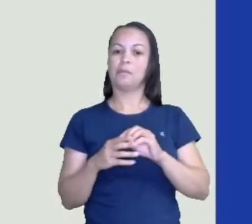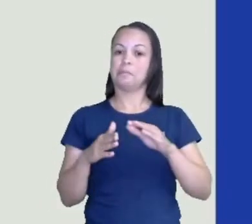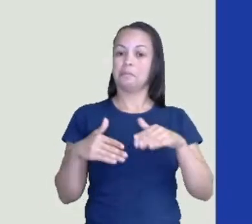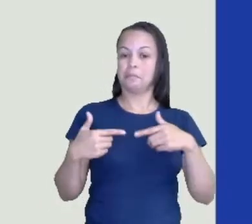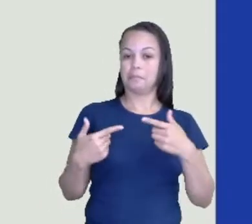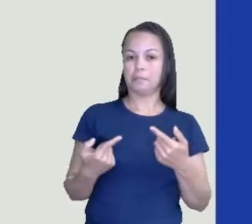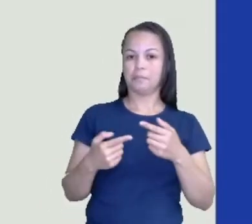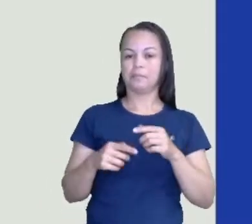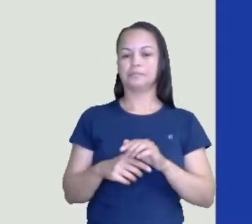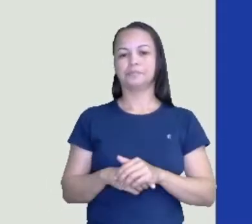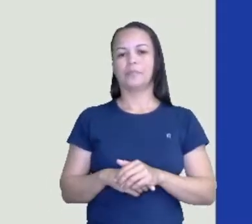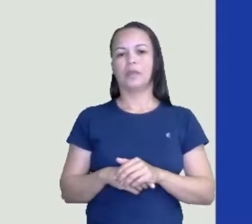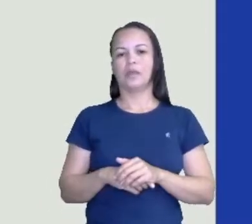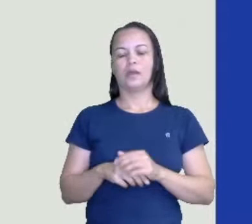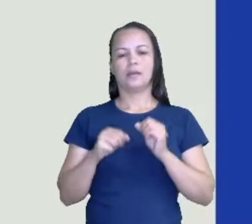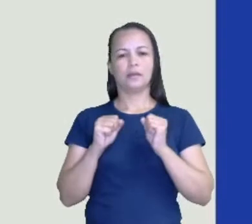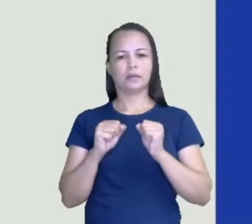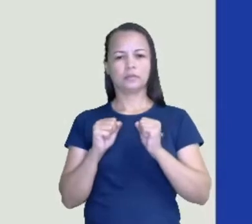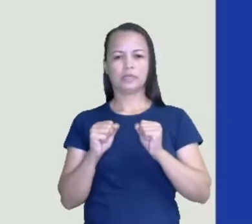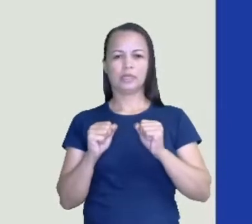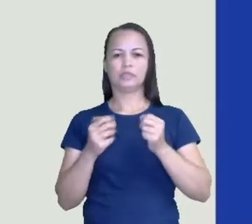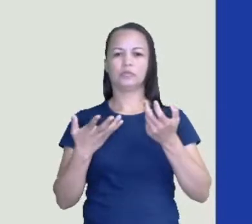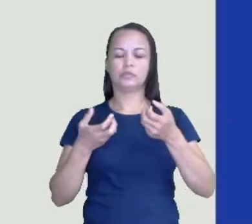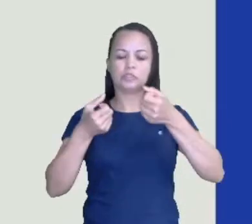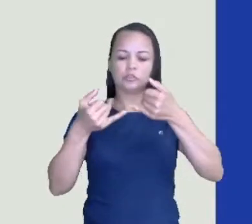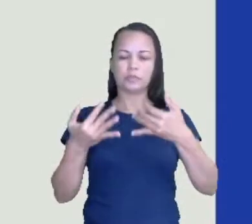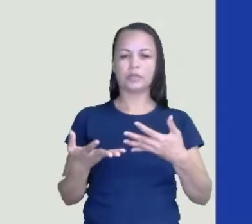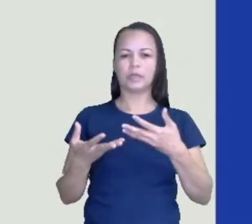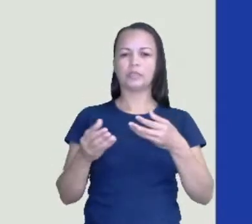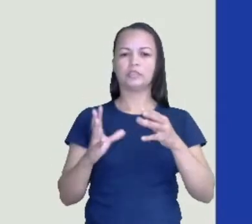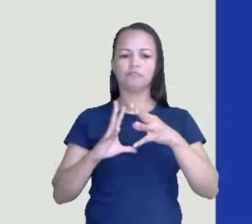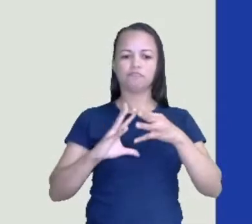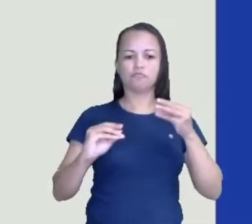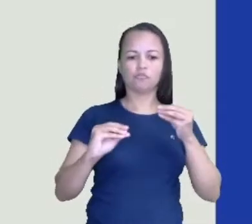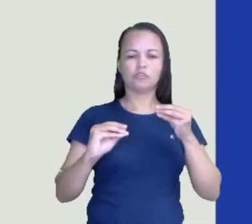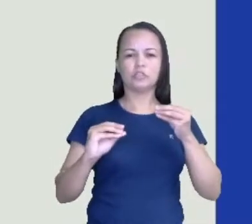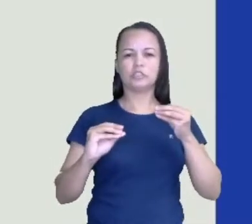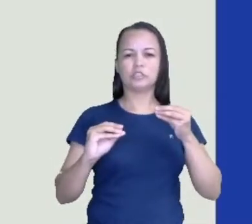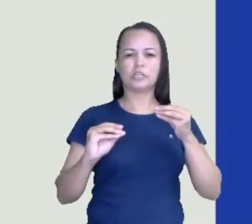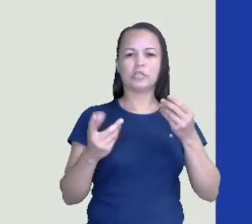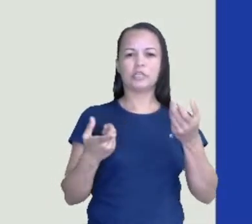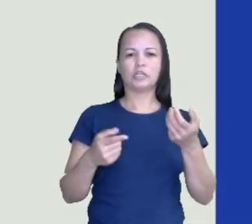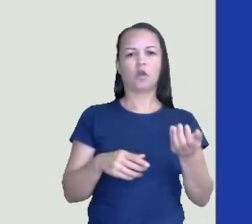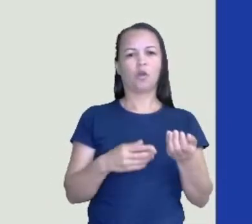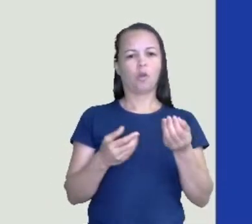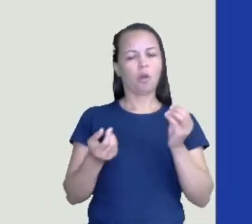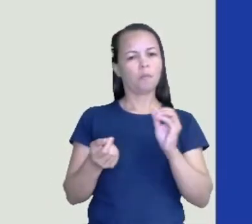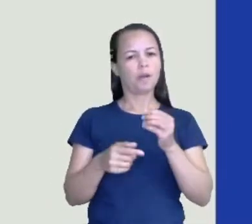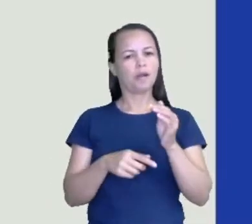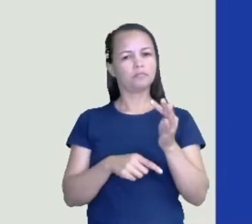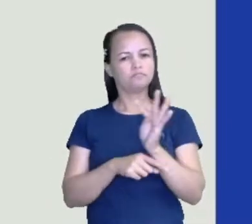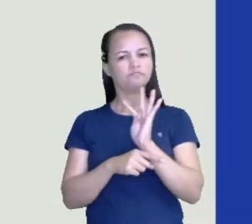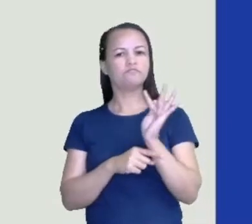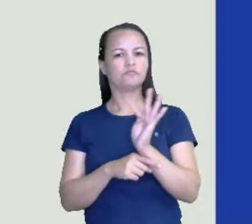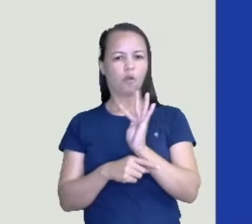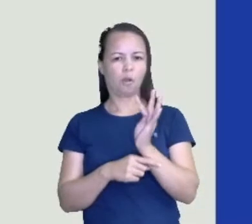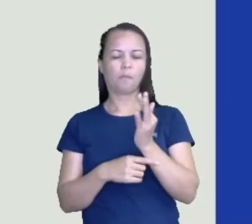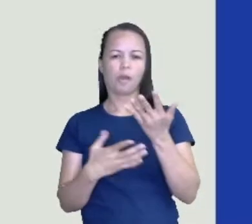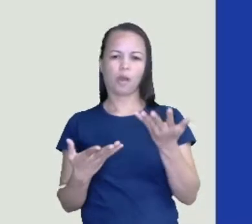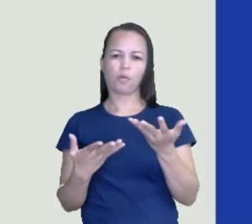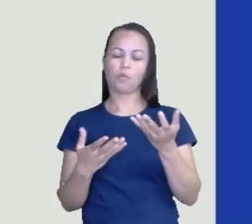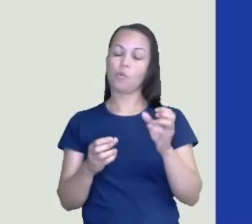Portanto, podemos explicar como sendo o ato de fugir da norma padrão, buscando uma